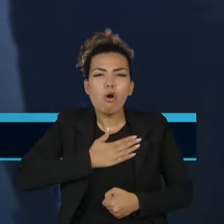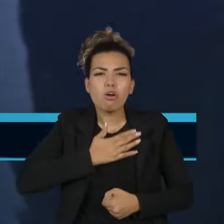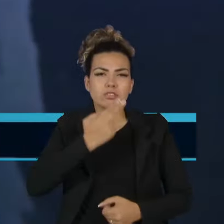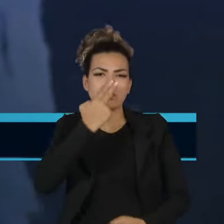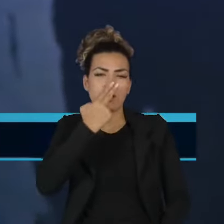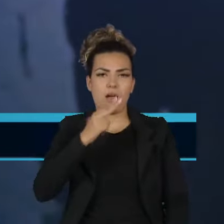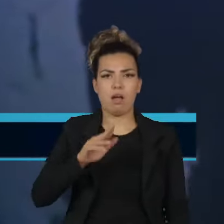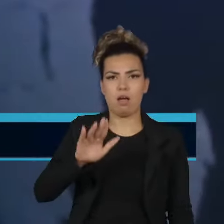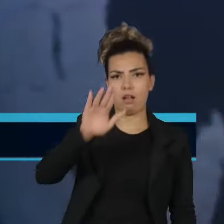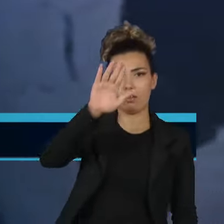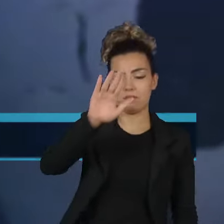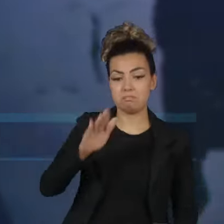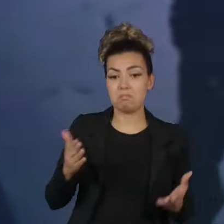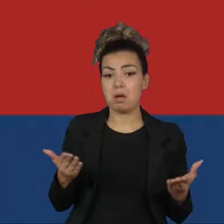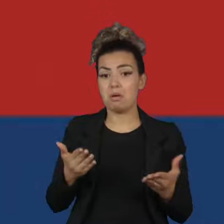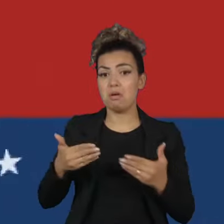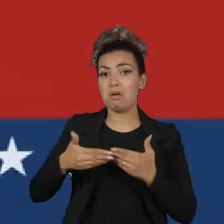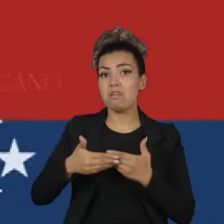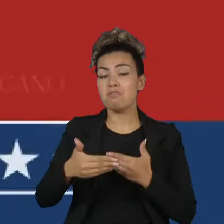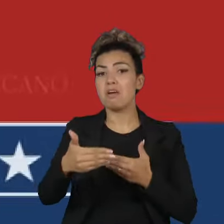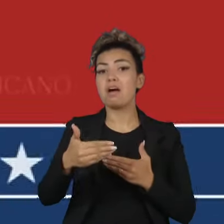a disputa continua